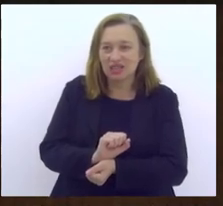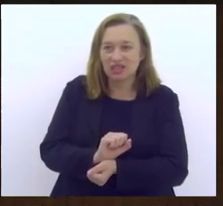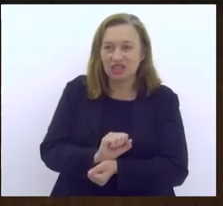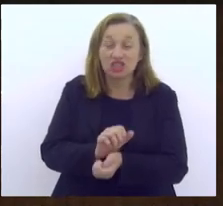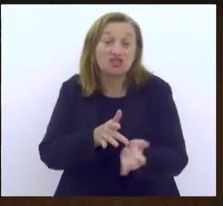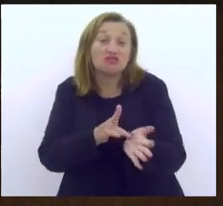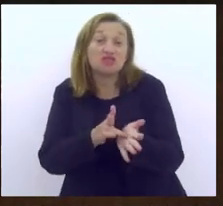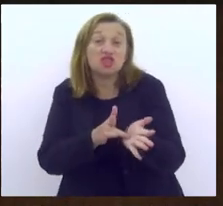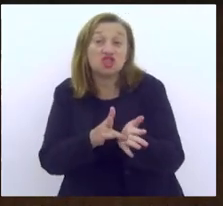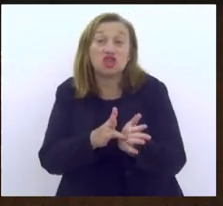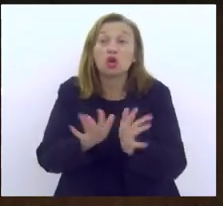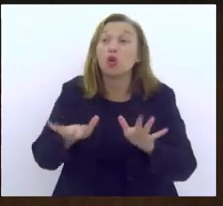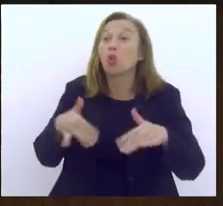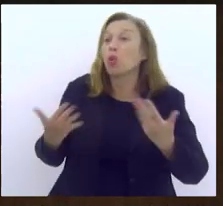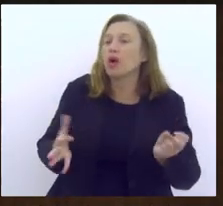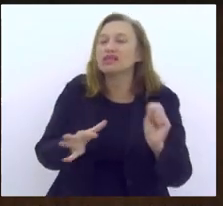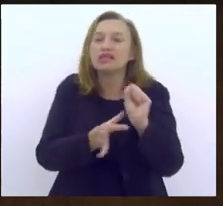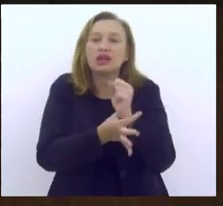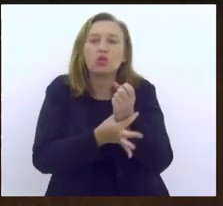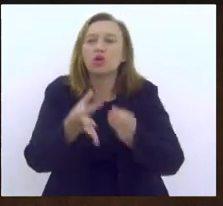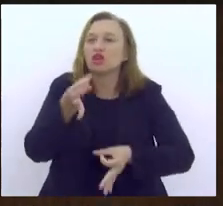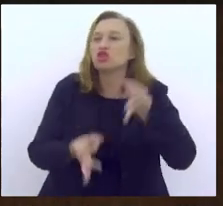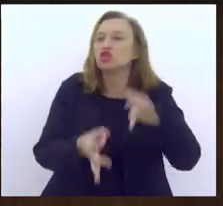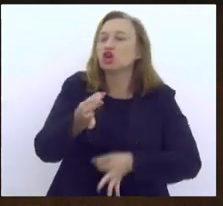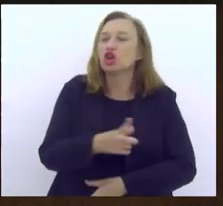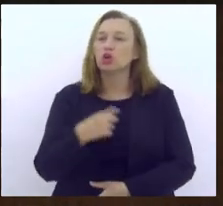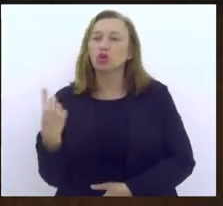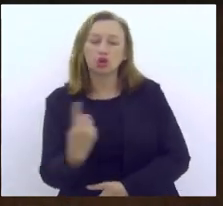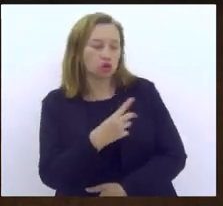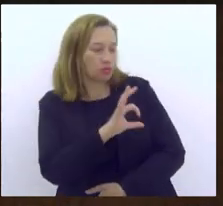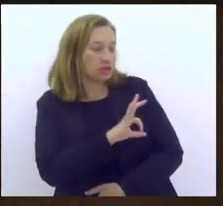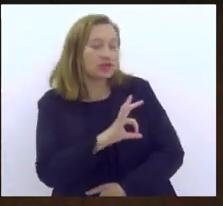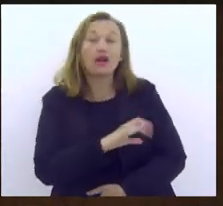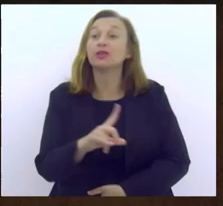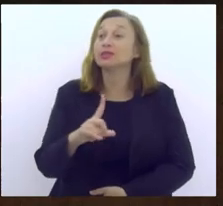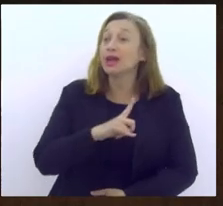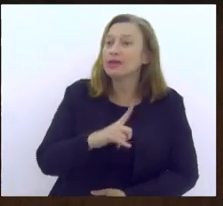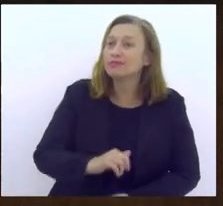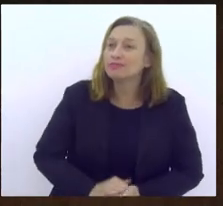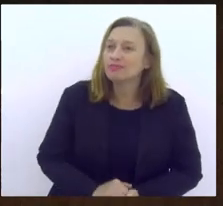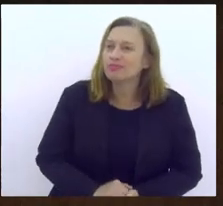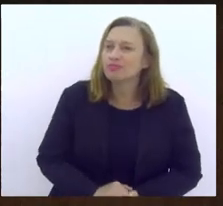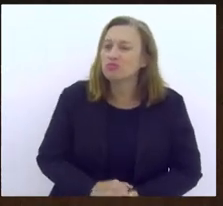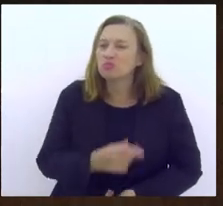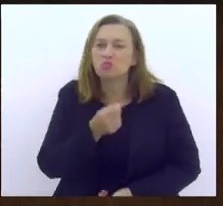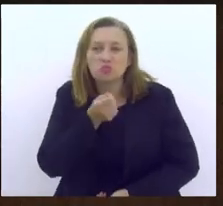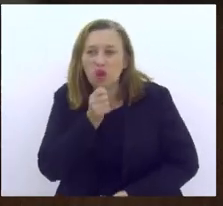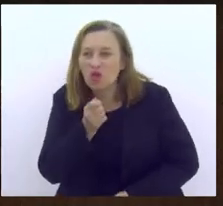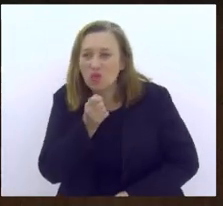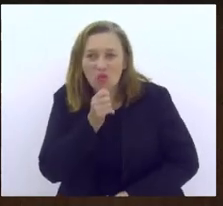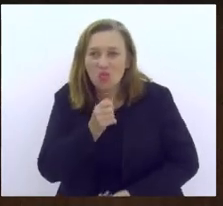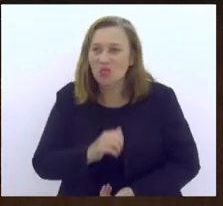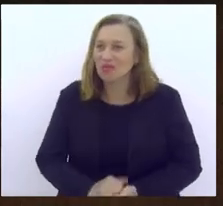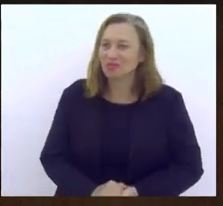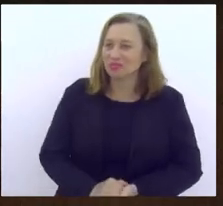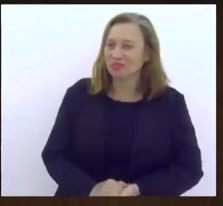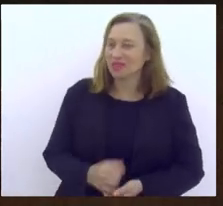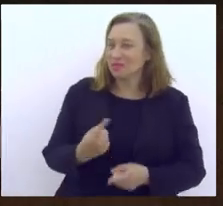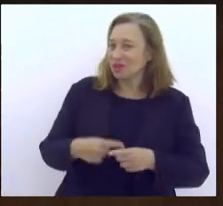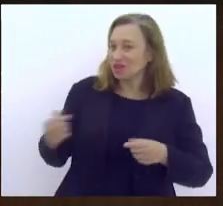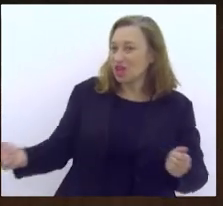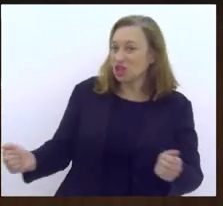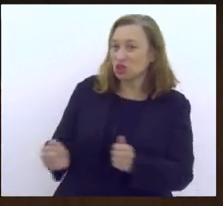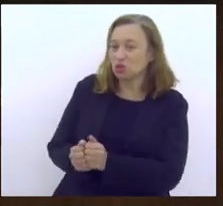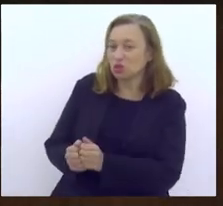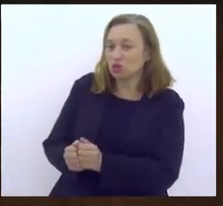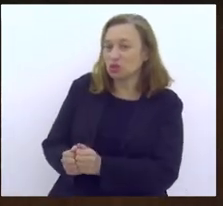a garantia jurídica que os nossos policiais têm? Nenhuma. Sabe por quê? Está no meio do confronto.